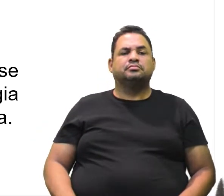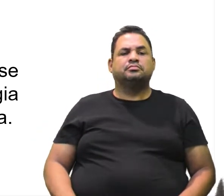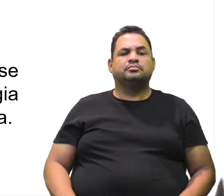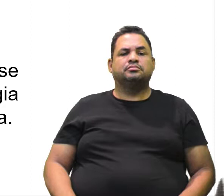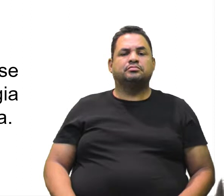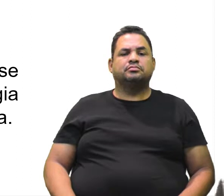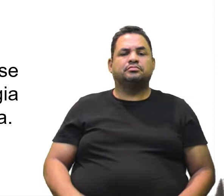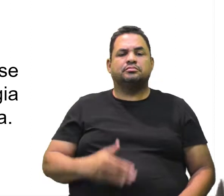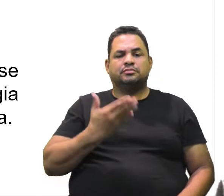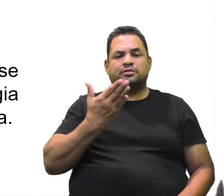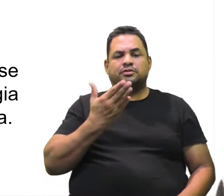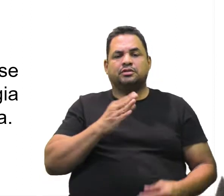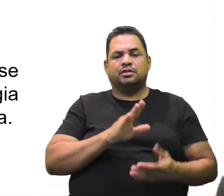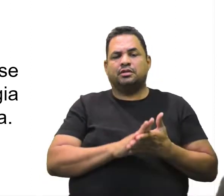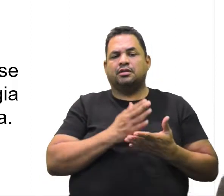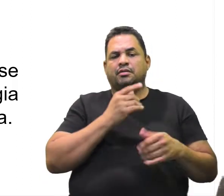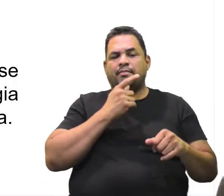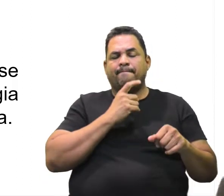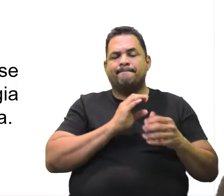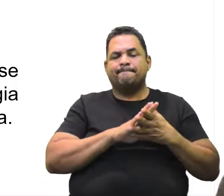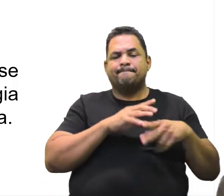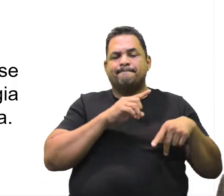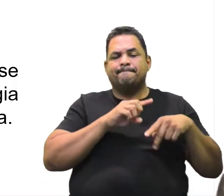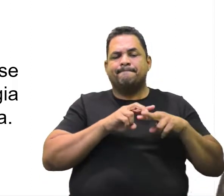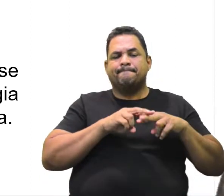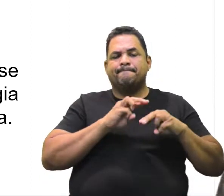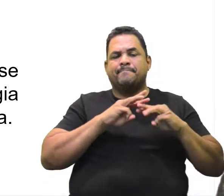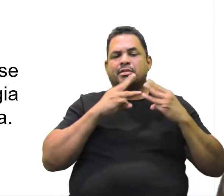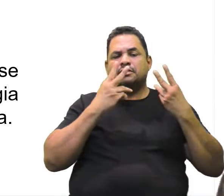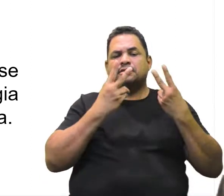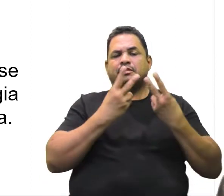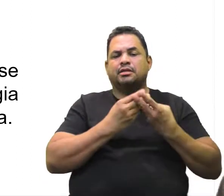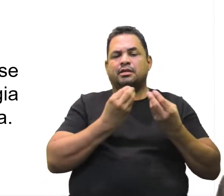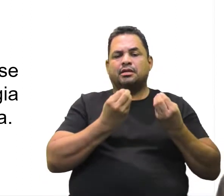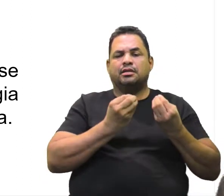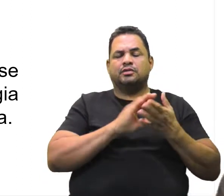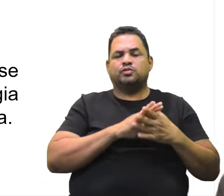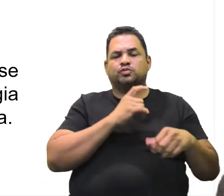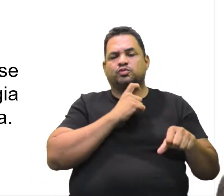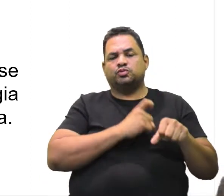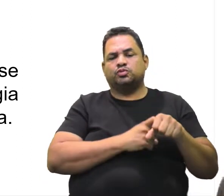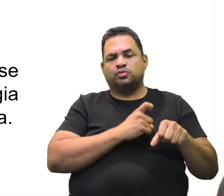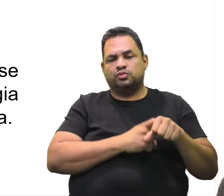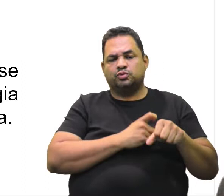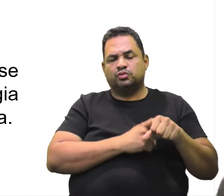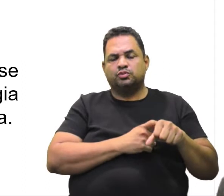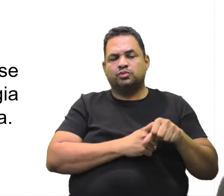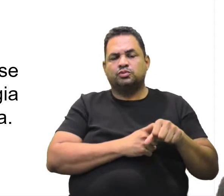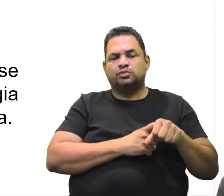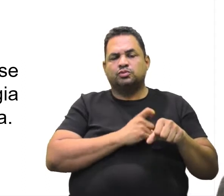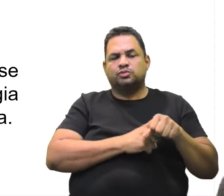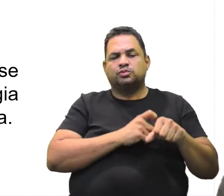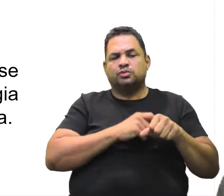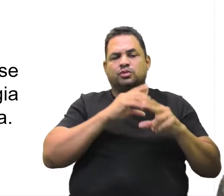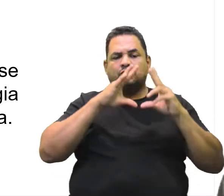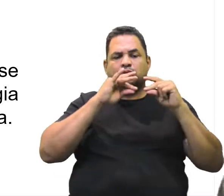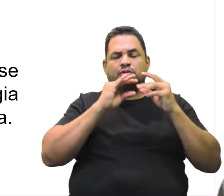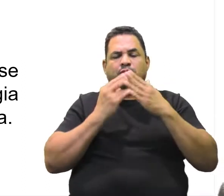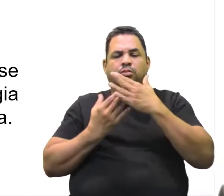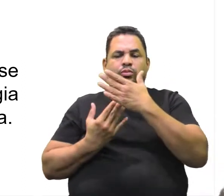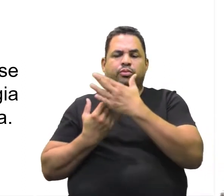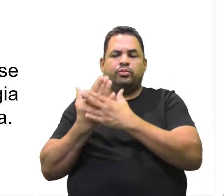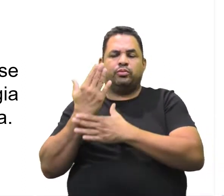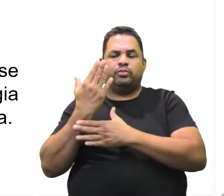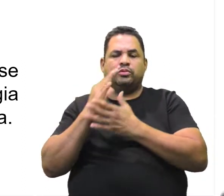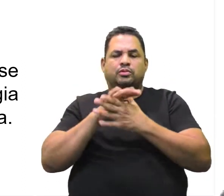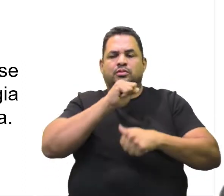os estados físicos da matéria, tá vendo? Você está lembrado que são três, sólido, líquido e gasoso,